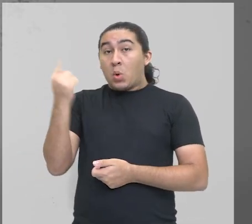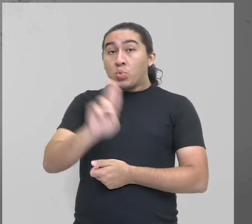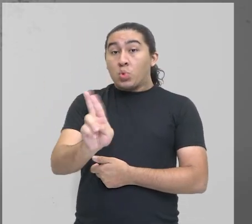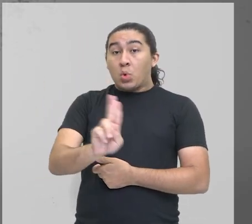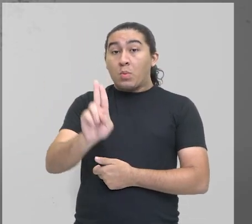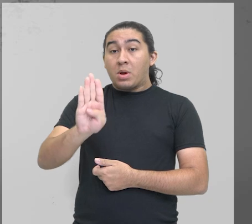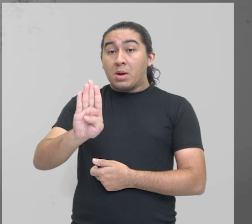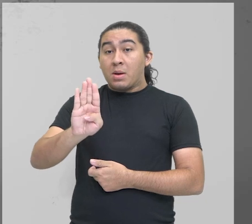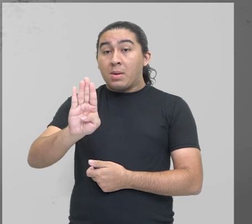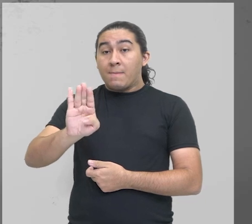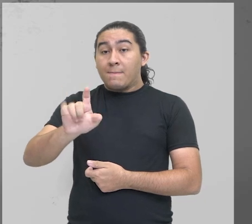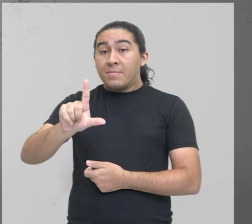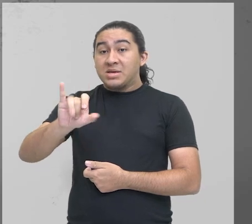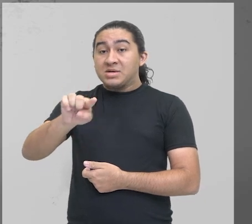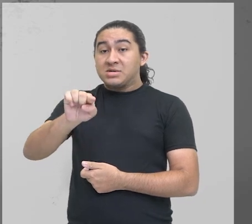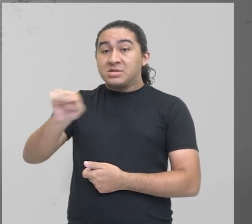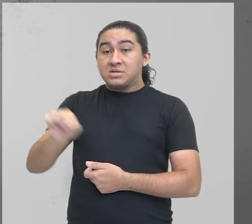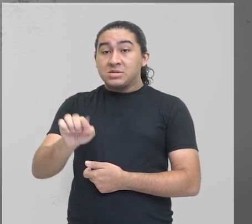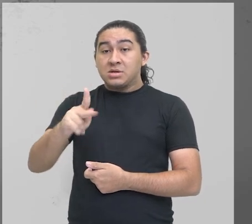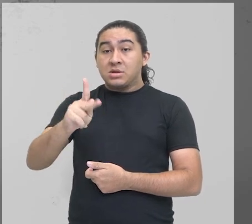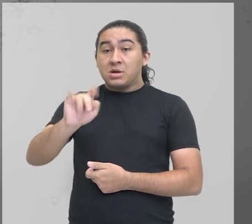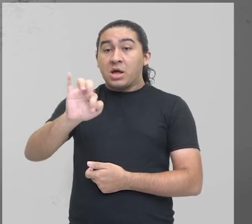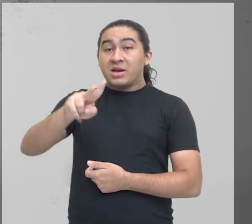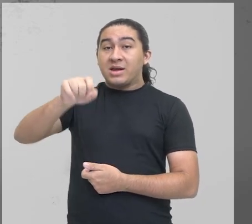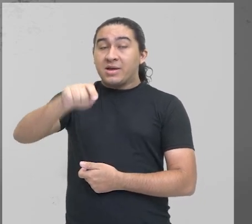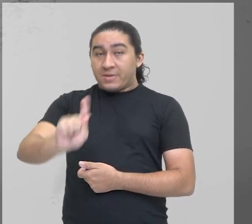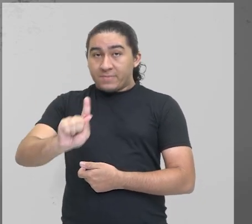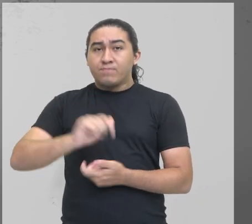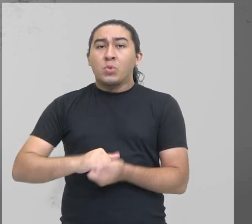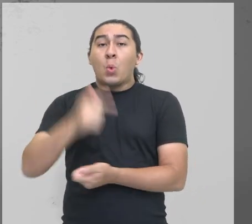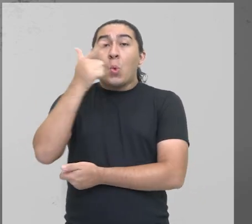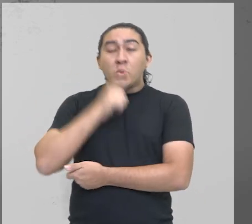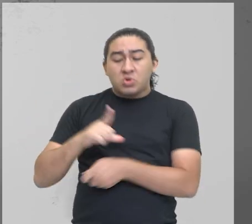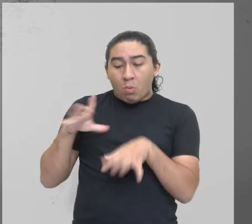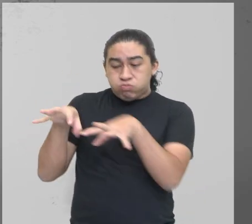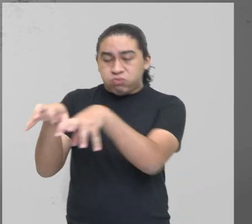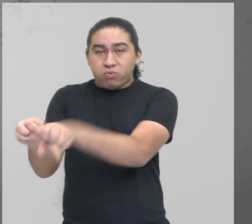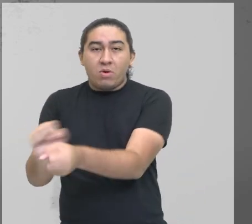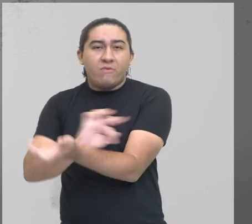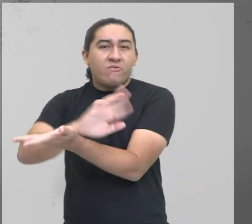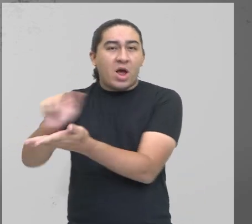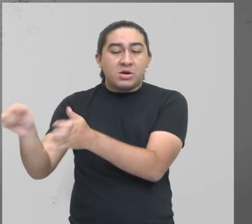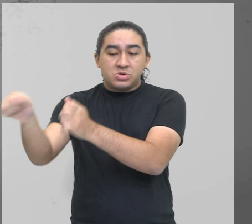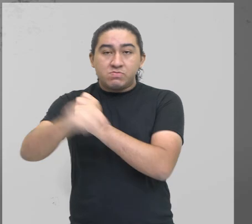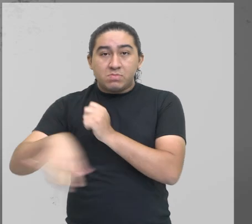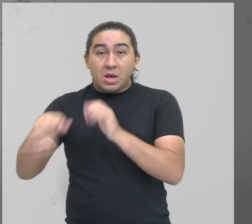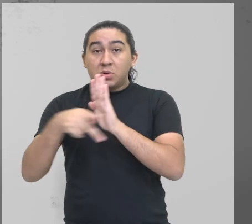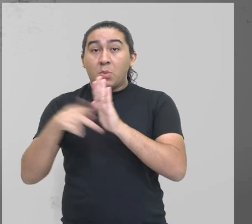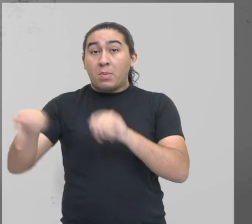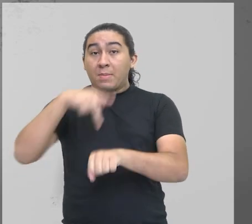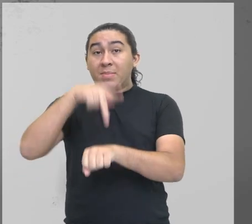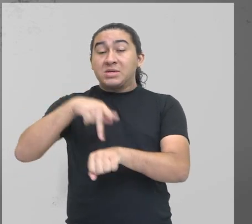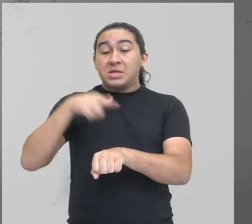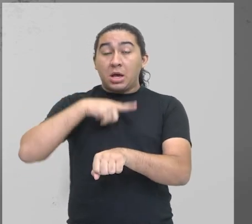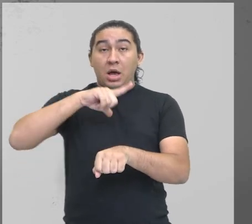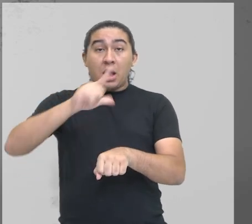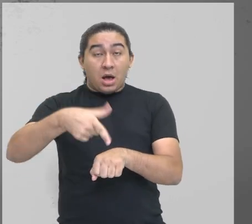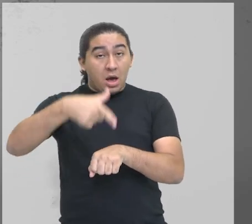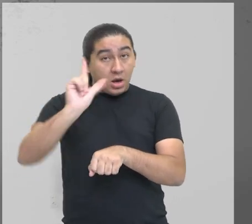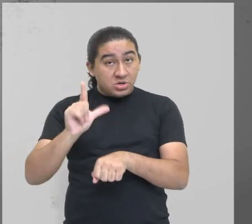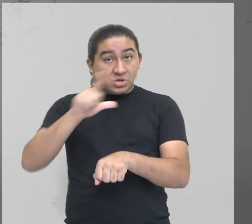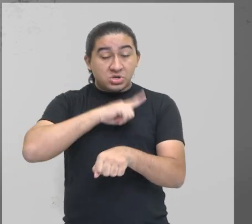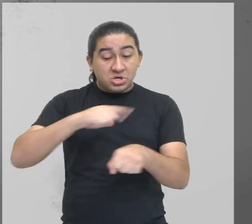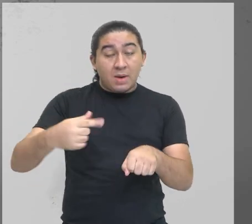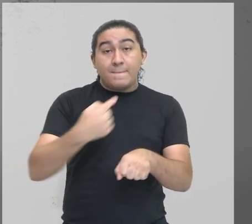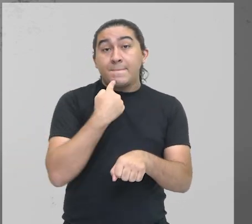ela conseguiu conquistar grande parte dos territórios ali, dos países que estavam rodeando o